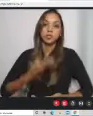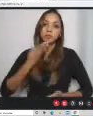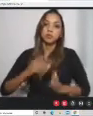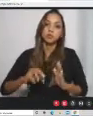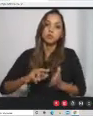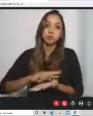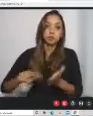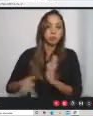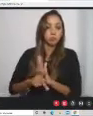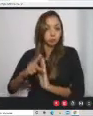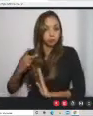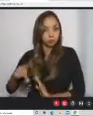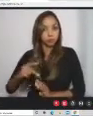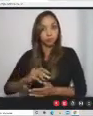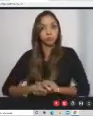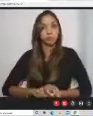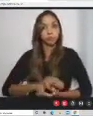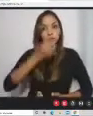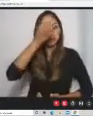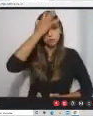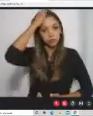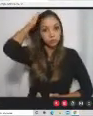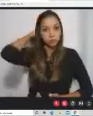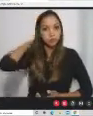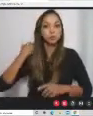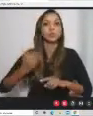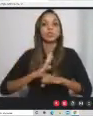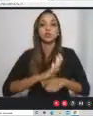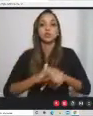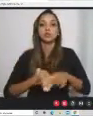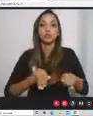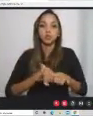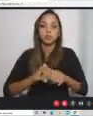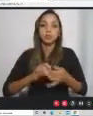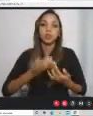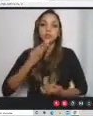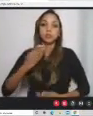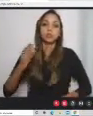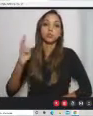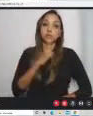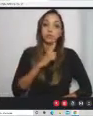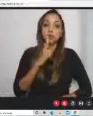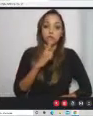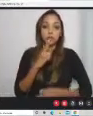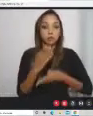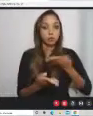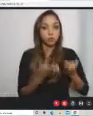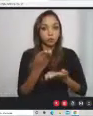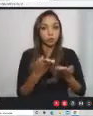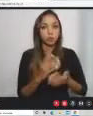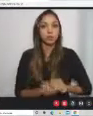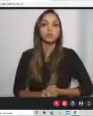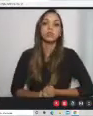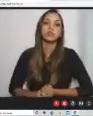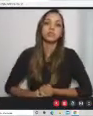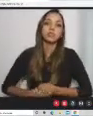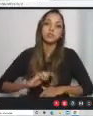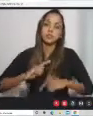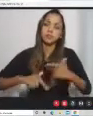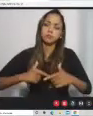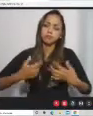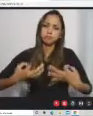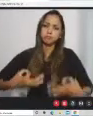contribuindo com sempre com Parnamirim. Pediu urgência no atendimento, deixando claro que está no pedido de retirar, sim, mas que trabalham de forma digna